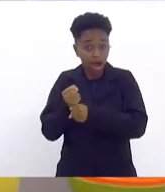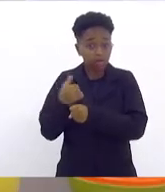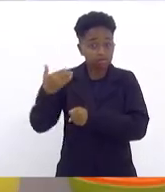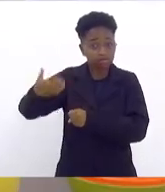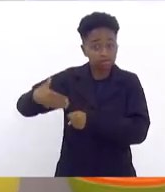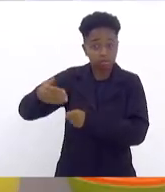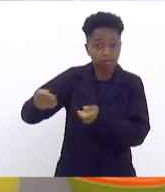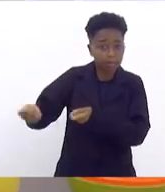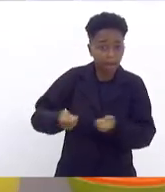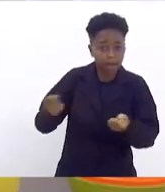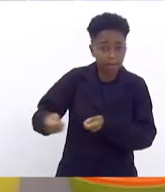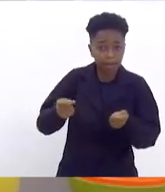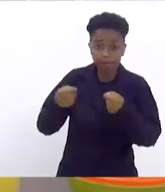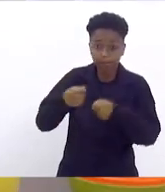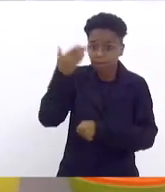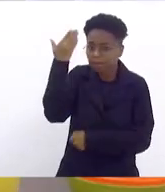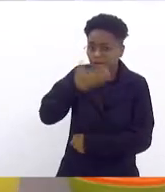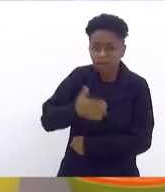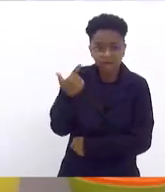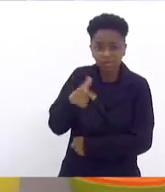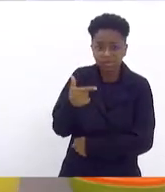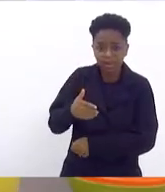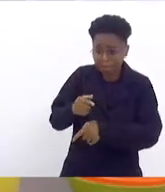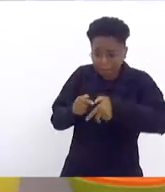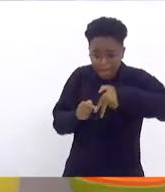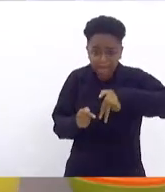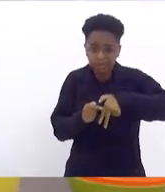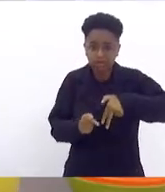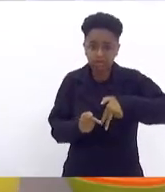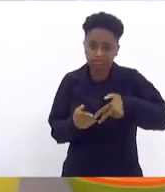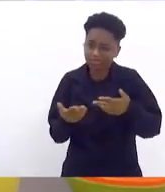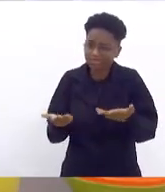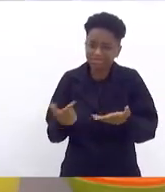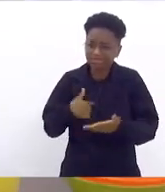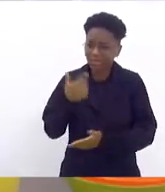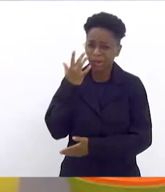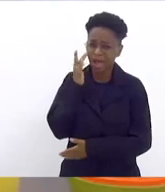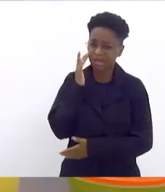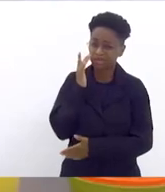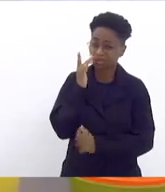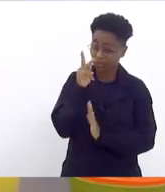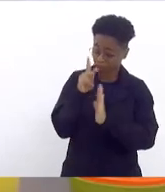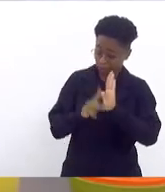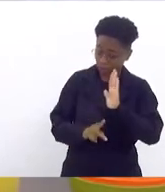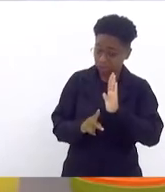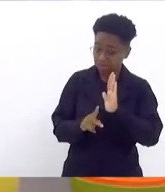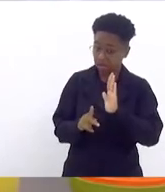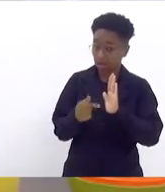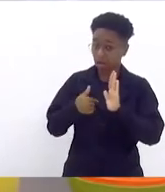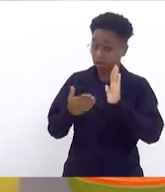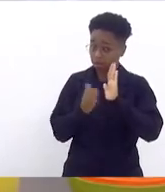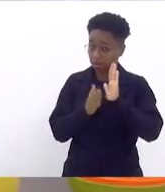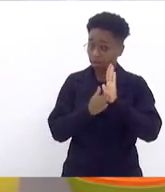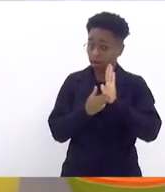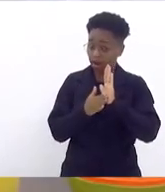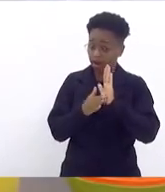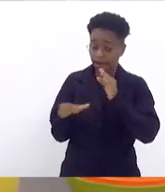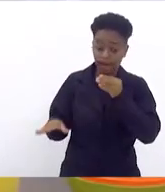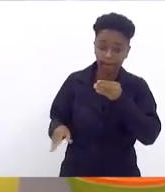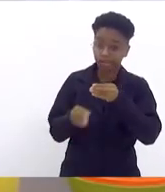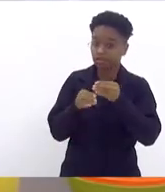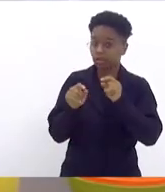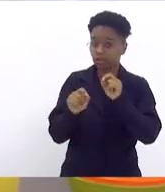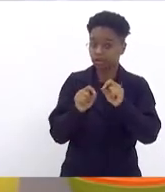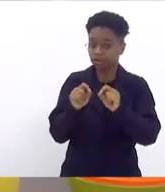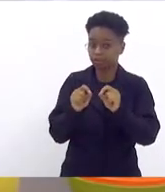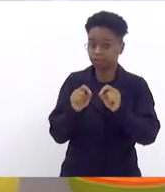crescido. Né? Então, eu acho que nesse vosso projeto, eu proponho acrescentar que, para efeito